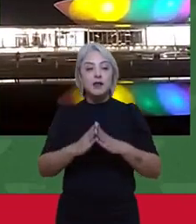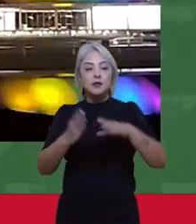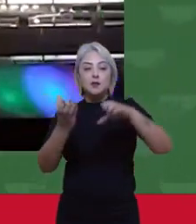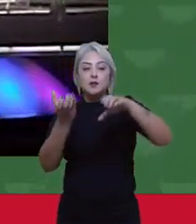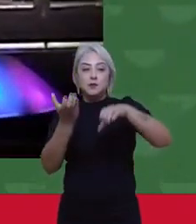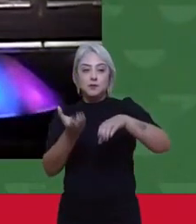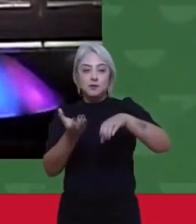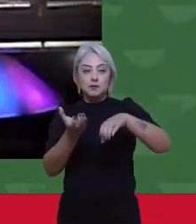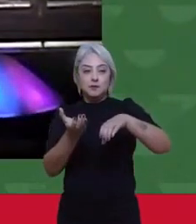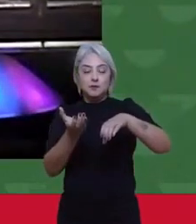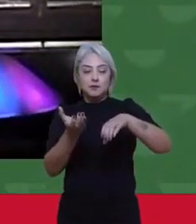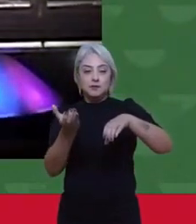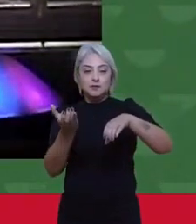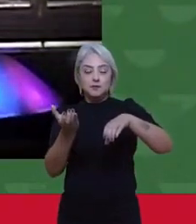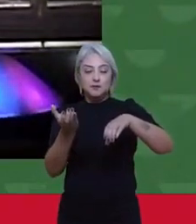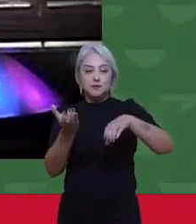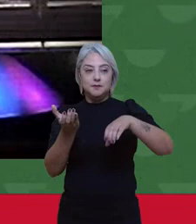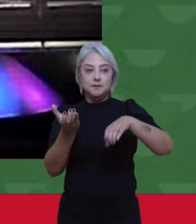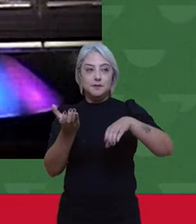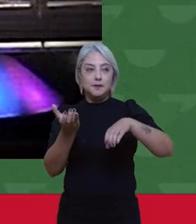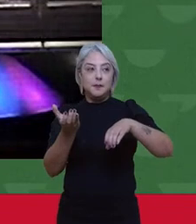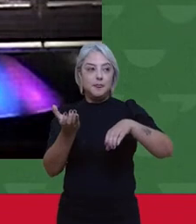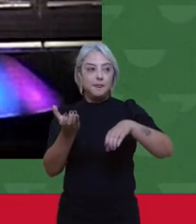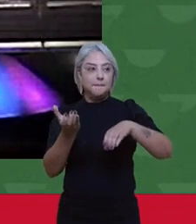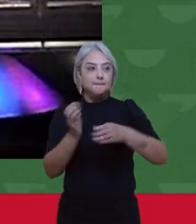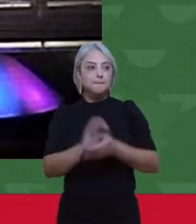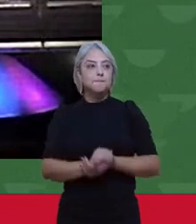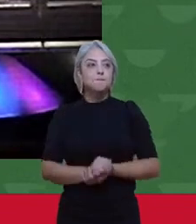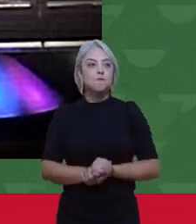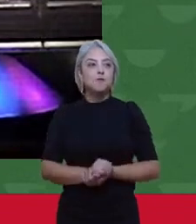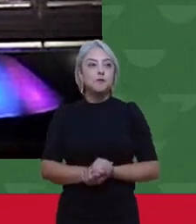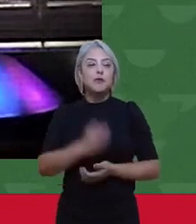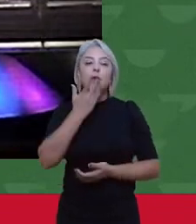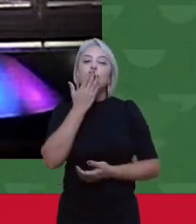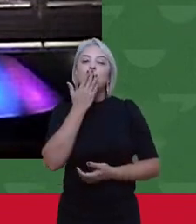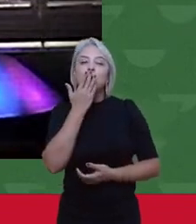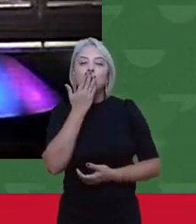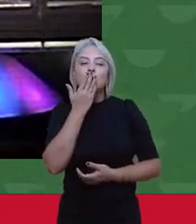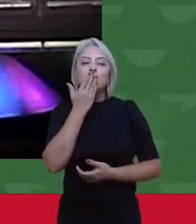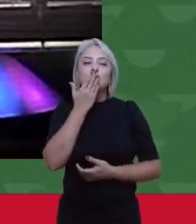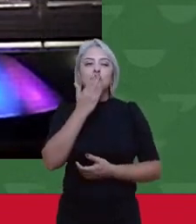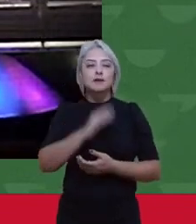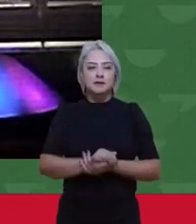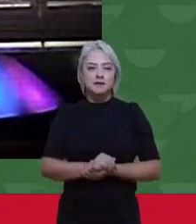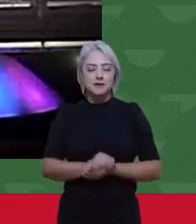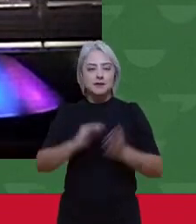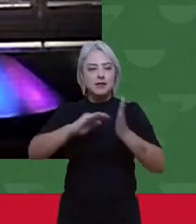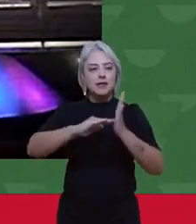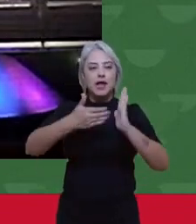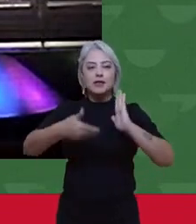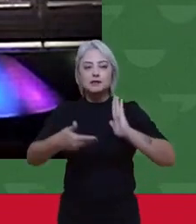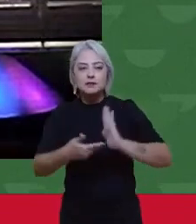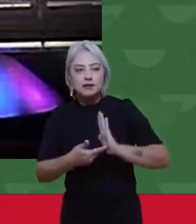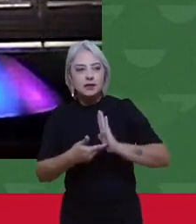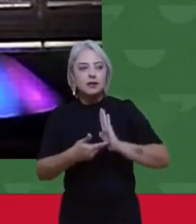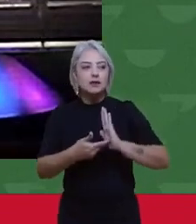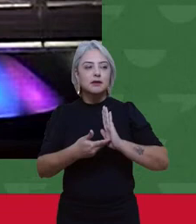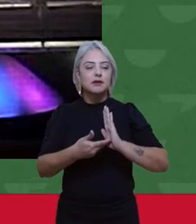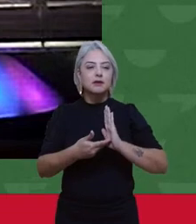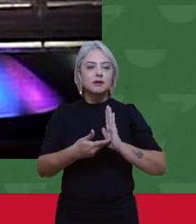torres no canal da Câmara dos Deputados, do Senado.